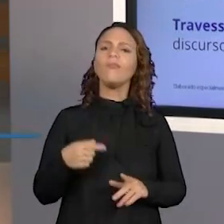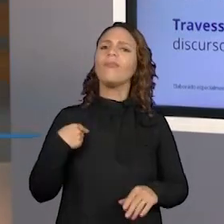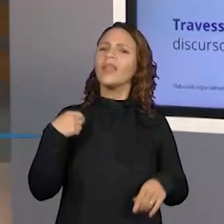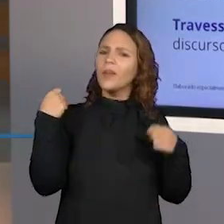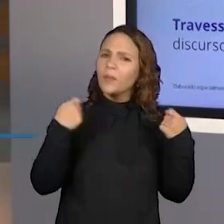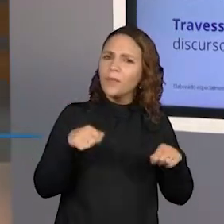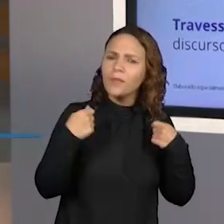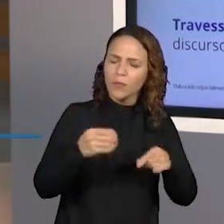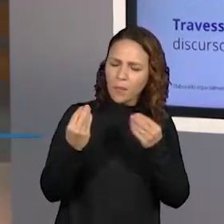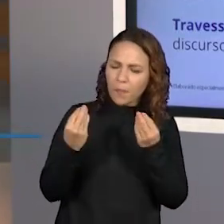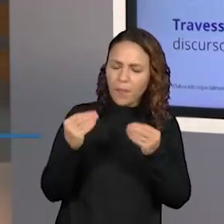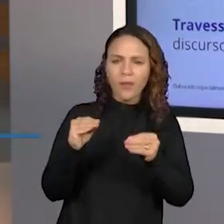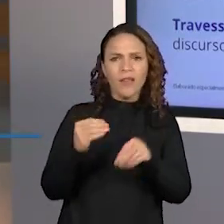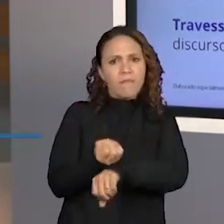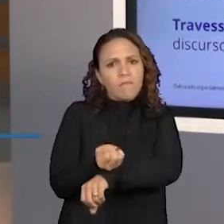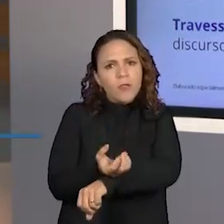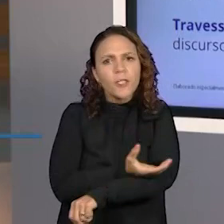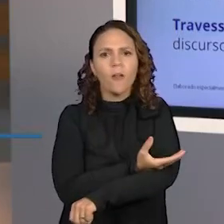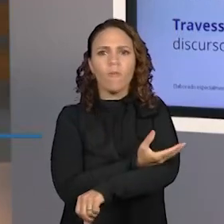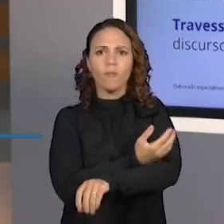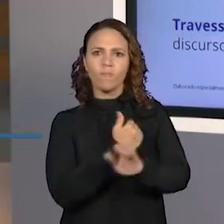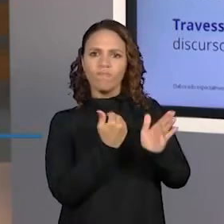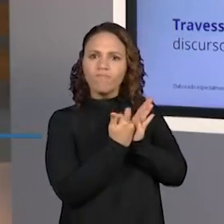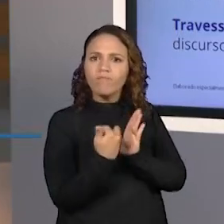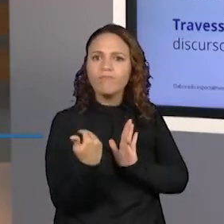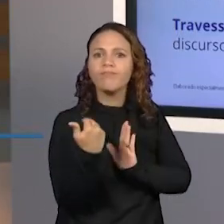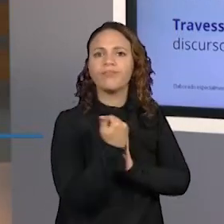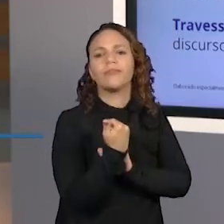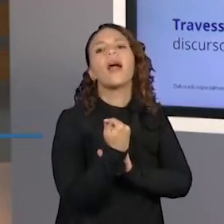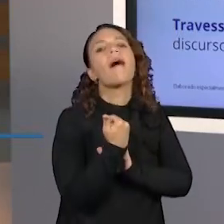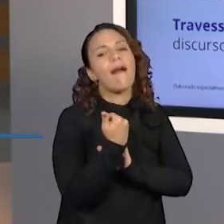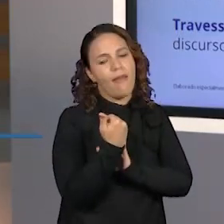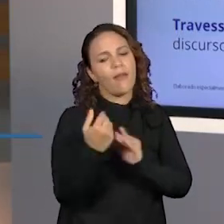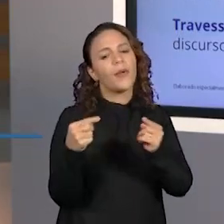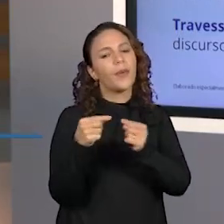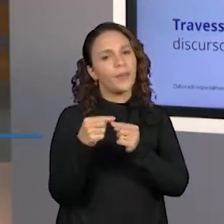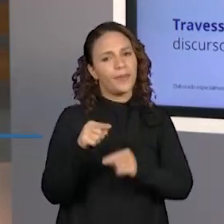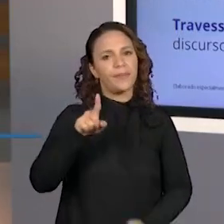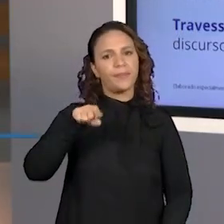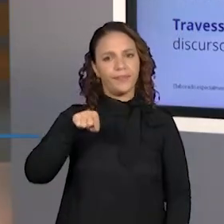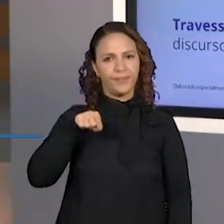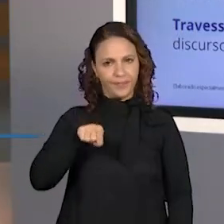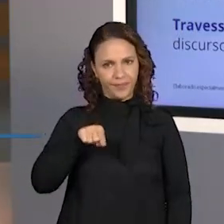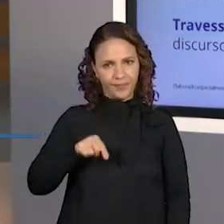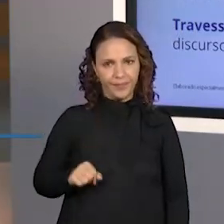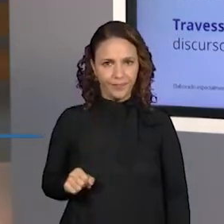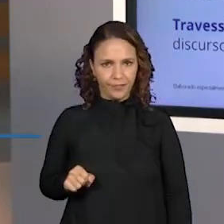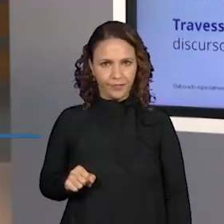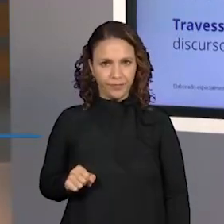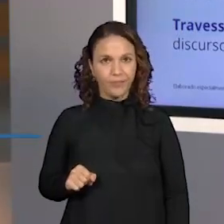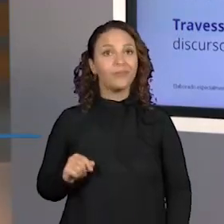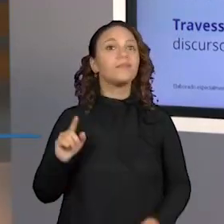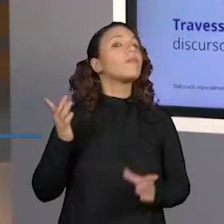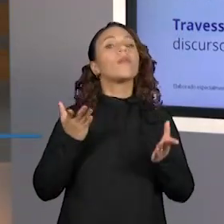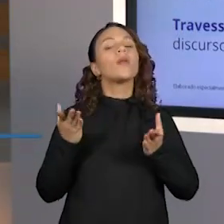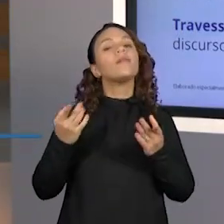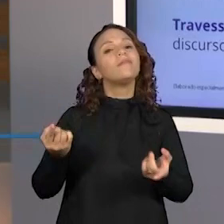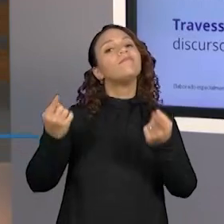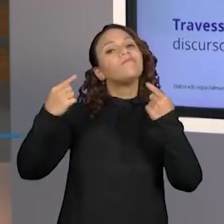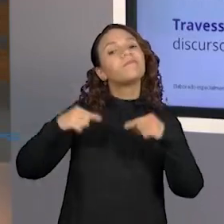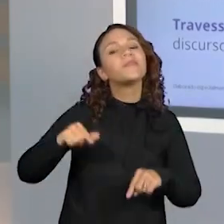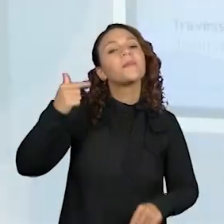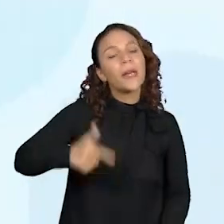frase com mais emoção, mais expressão, eu vou colocar o ponto de exclamação. A gente tem um próximo ponto aqui,